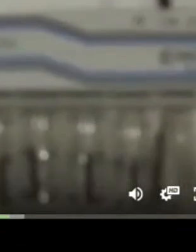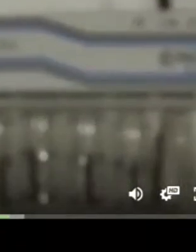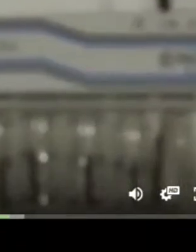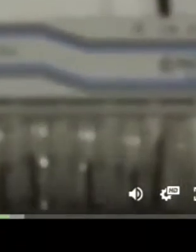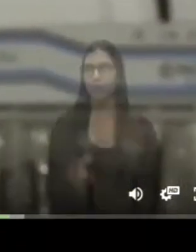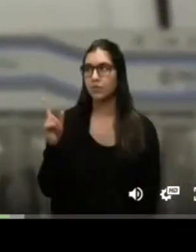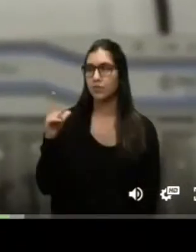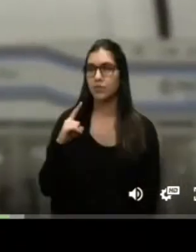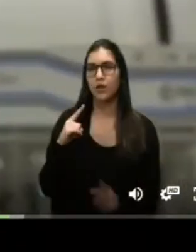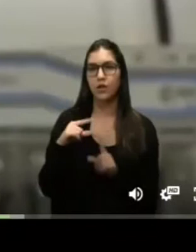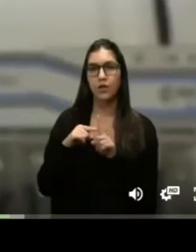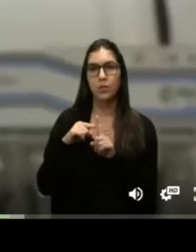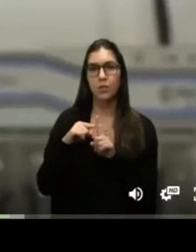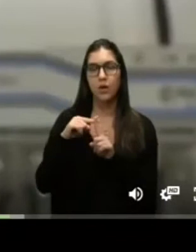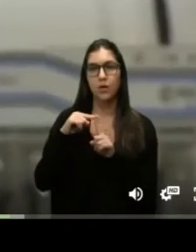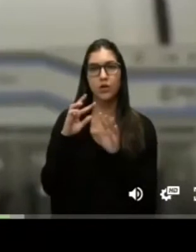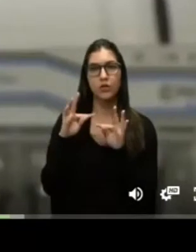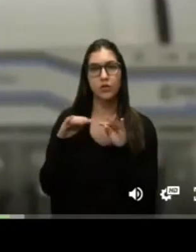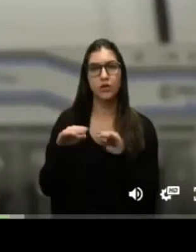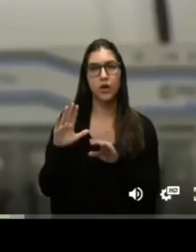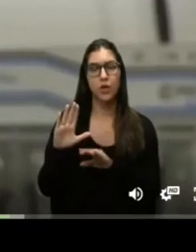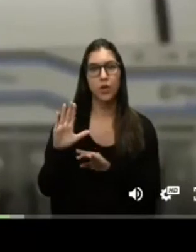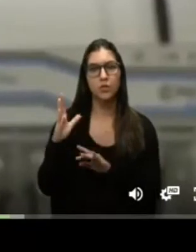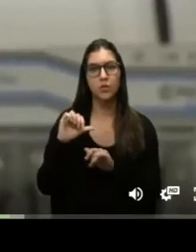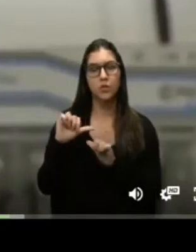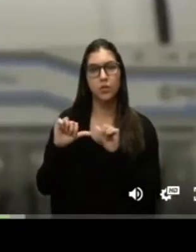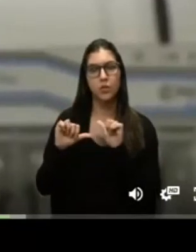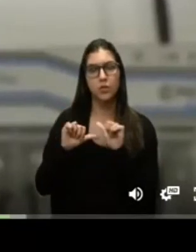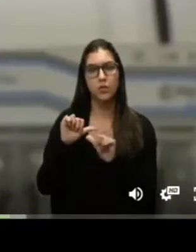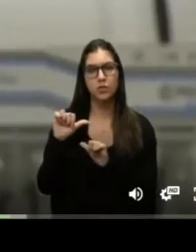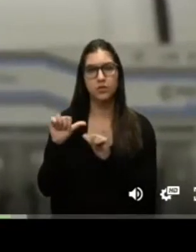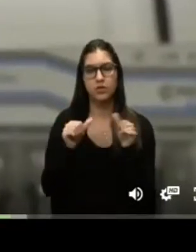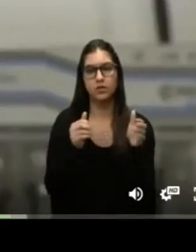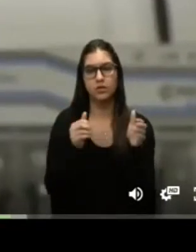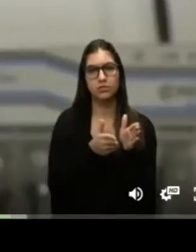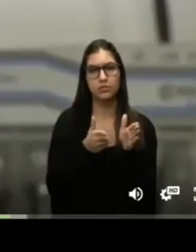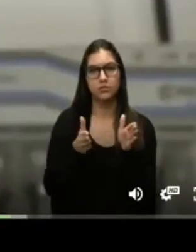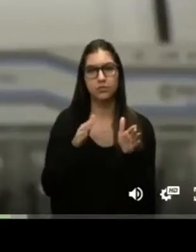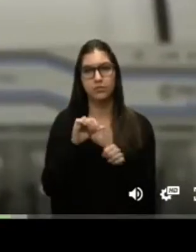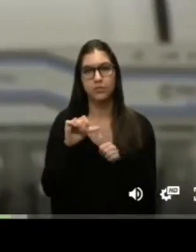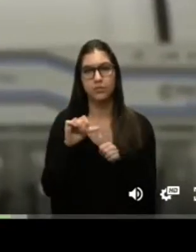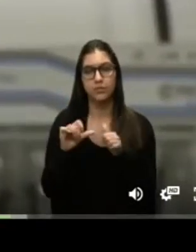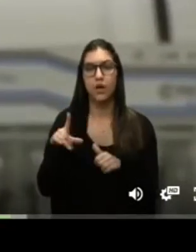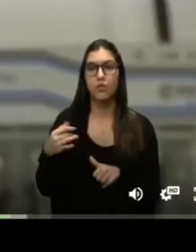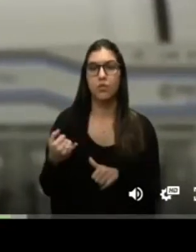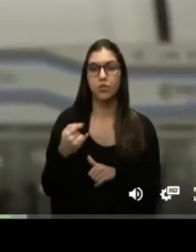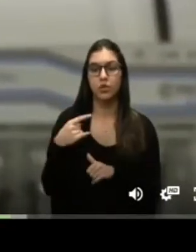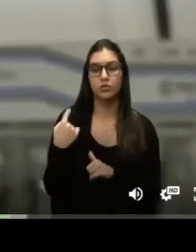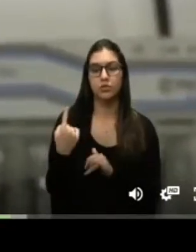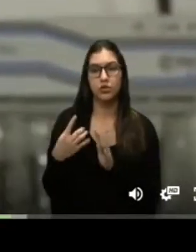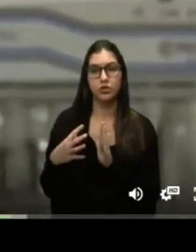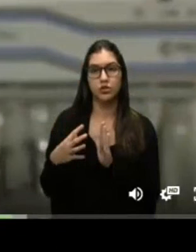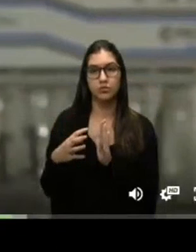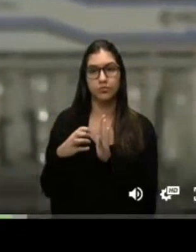ali a temperatura final que ocorreu a mudança de fase dessa mistura. É importante Você viu que está em